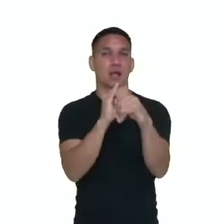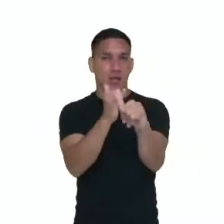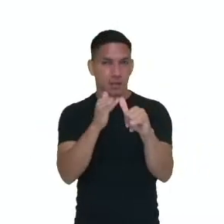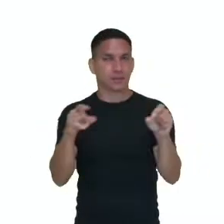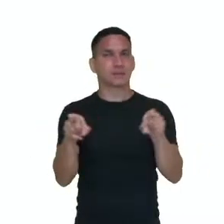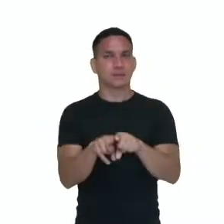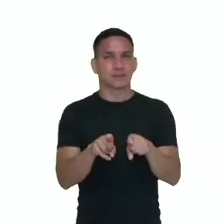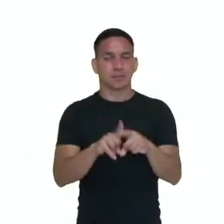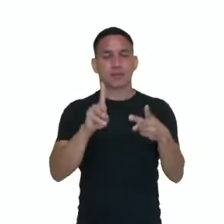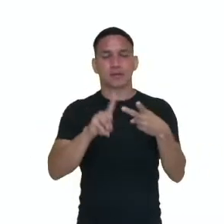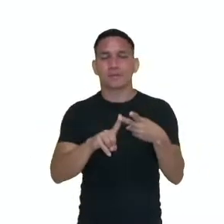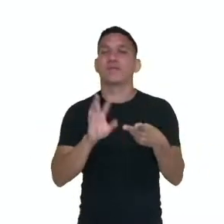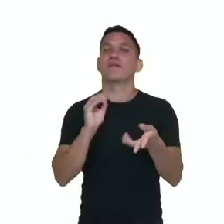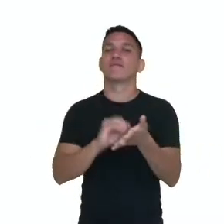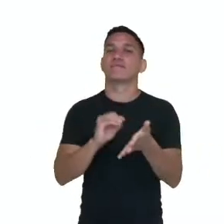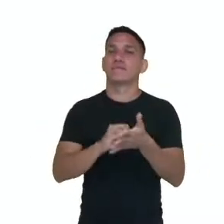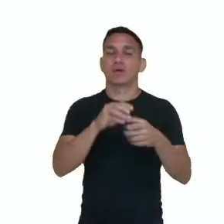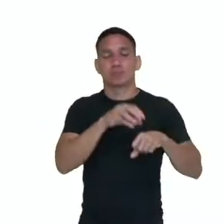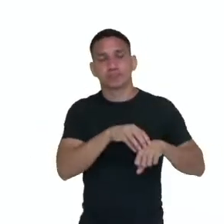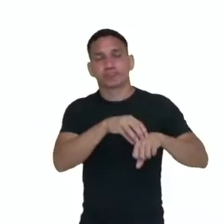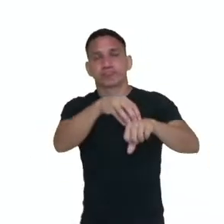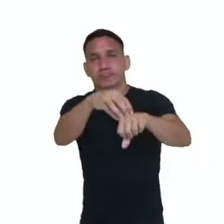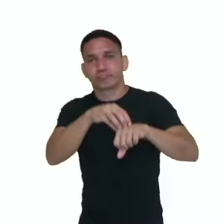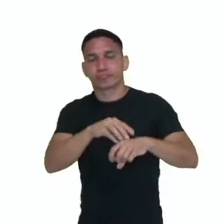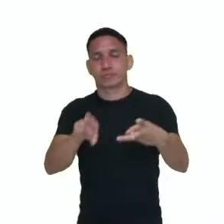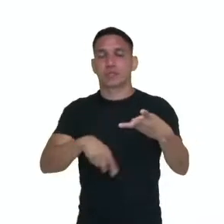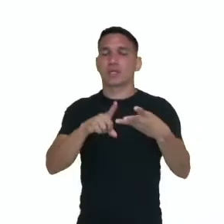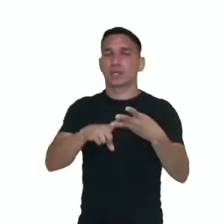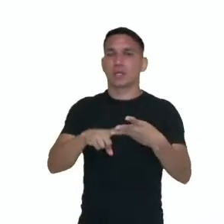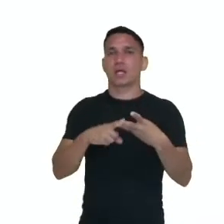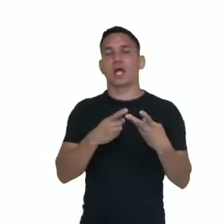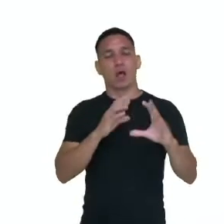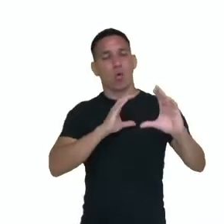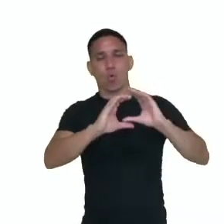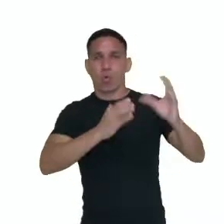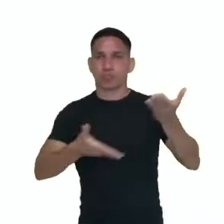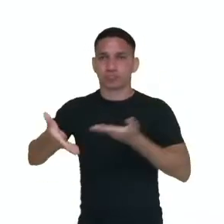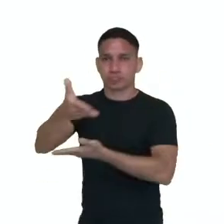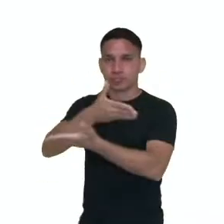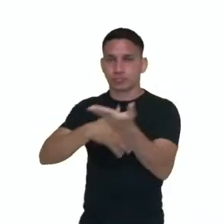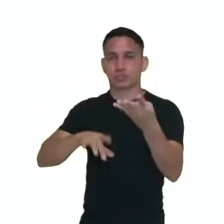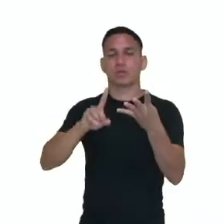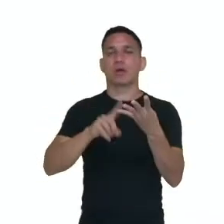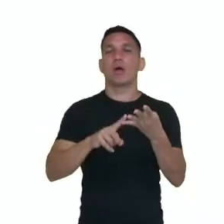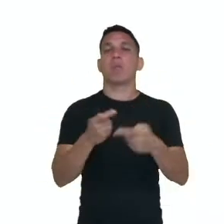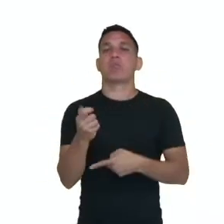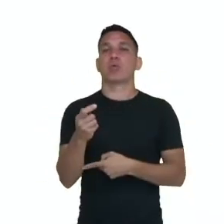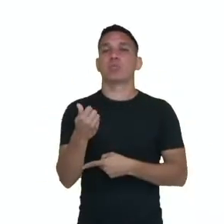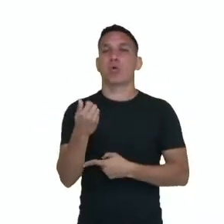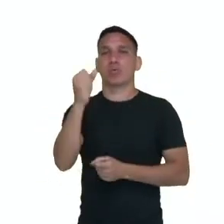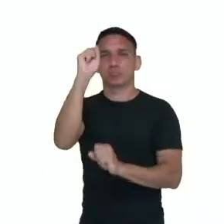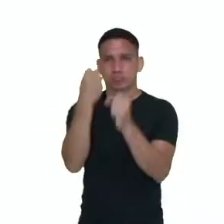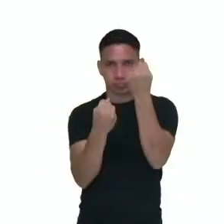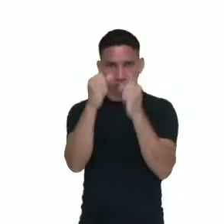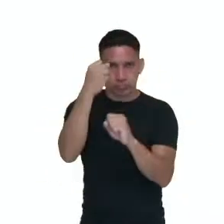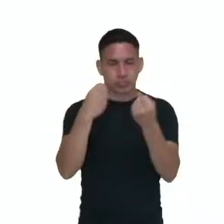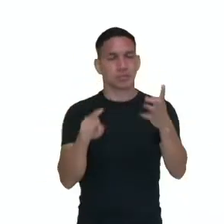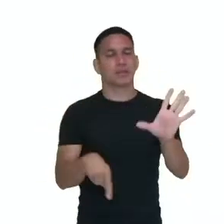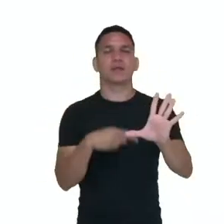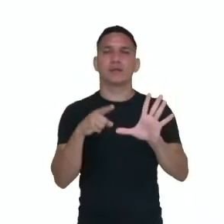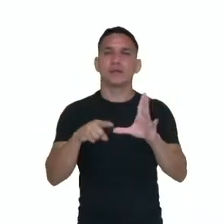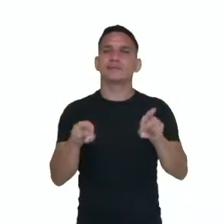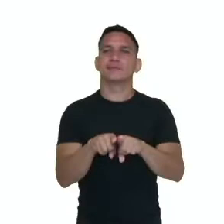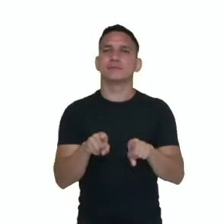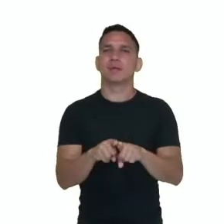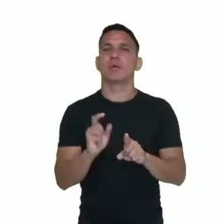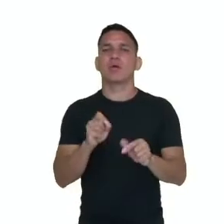falta de infraestrutura de transporte, de comunicação, pouco desenvolvimento das indústrias e de pesquisa de baixa criação de mão